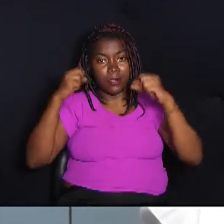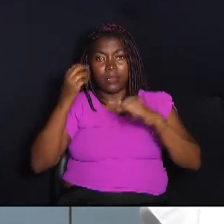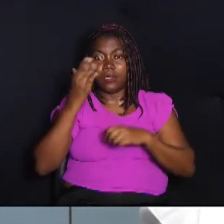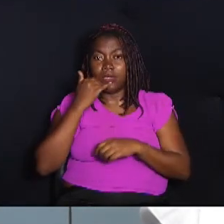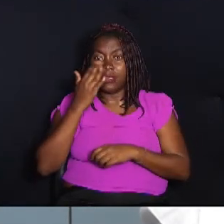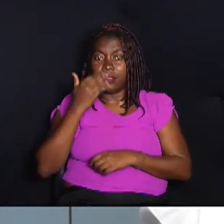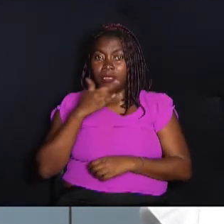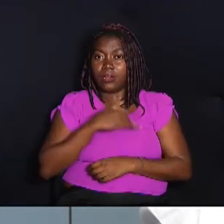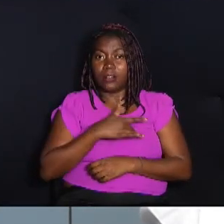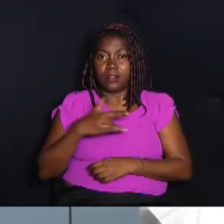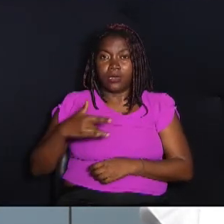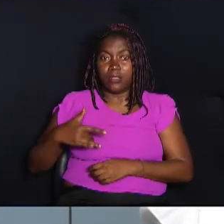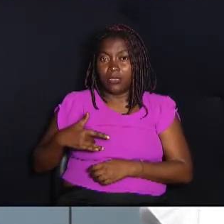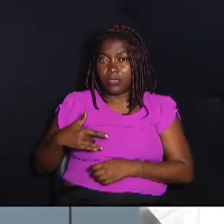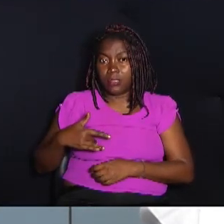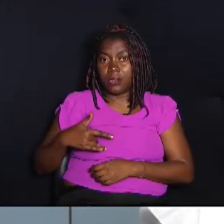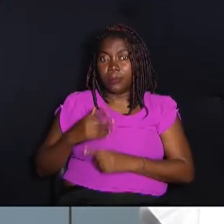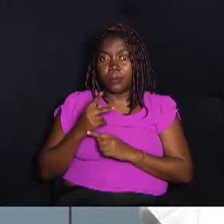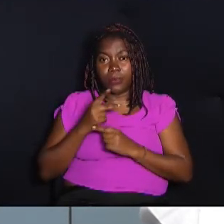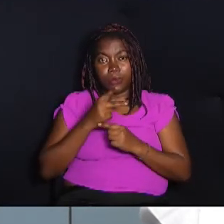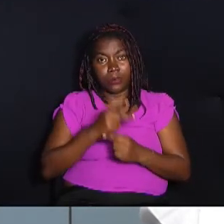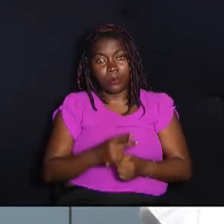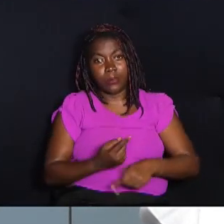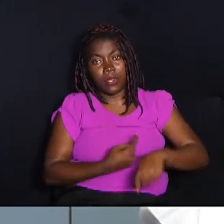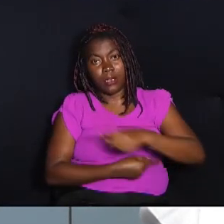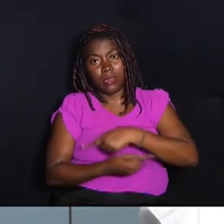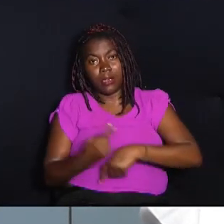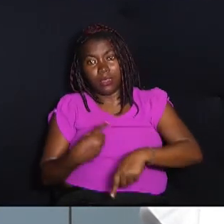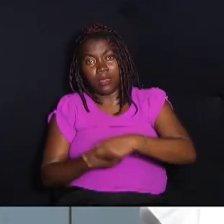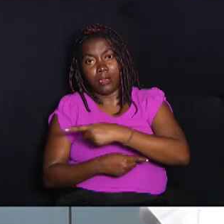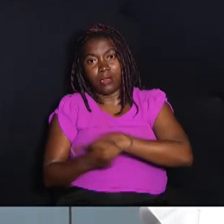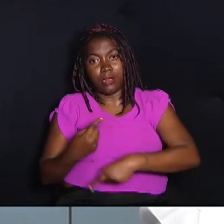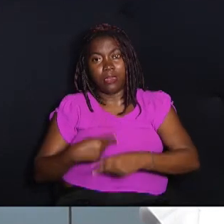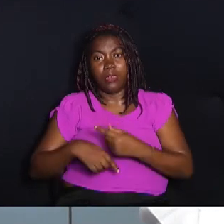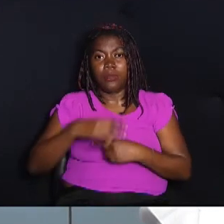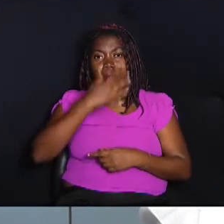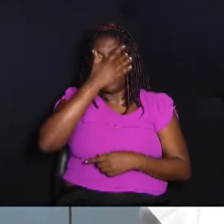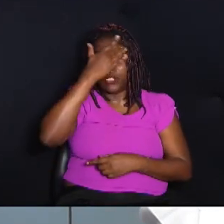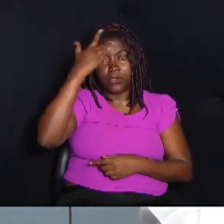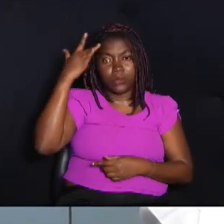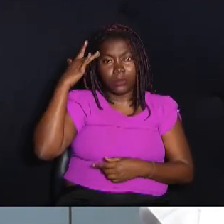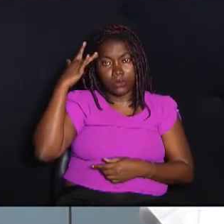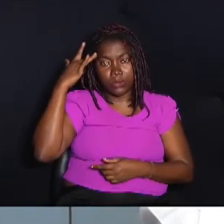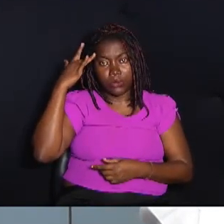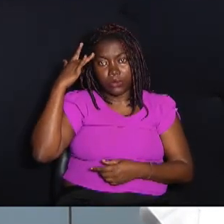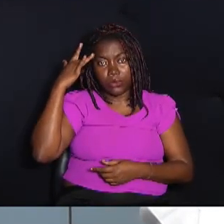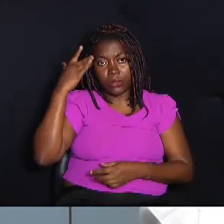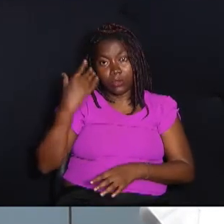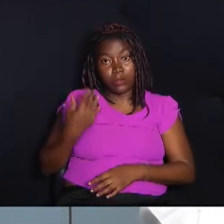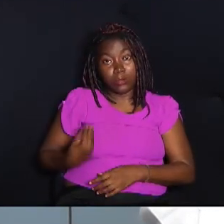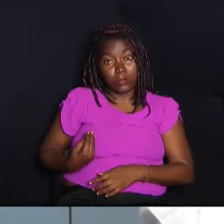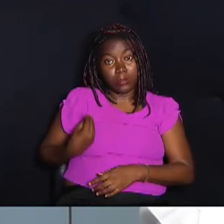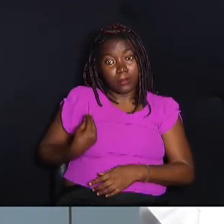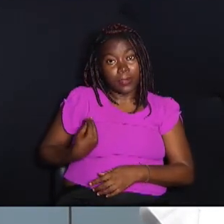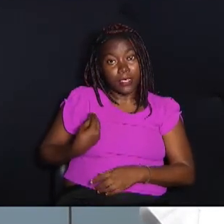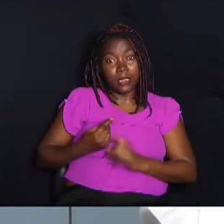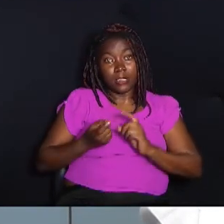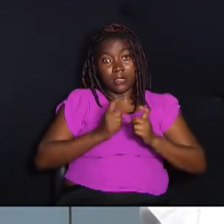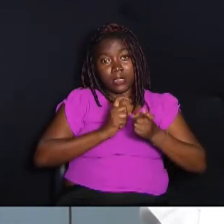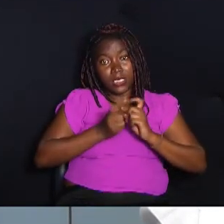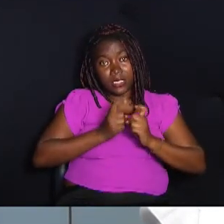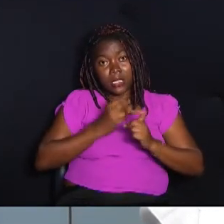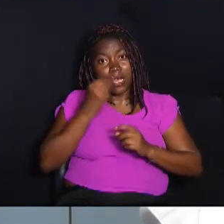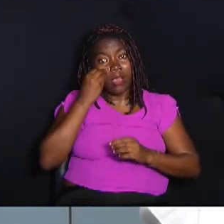saudável, procurar muitas vezes interagir, né, no pessoal, no presencial, um diálogo, tentar identificar